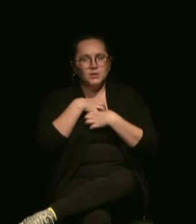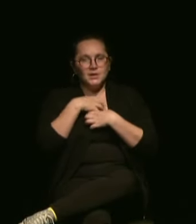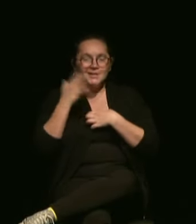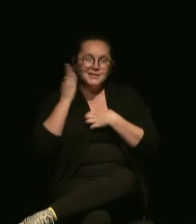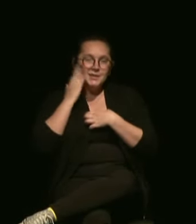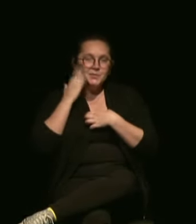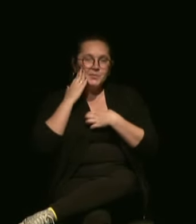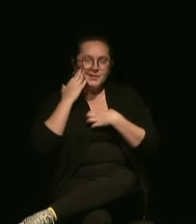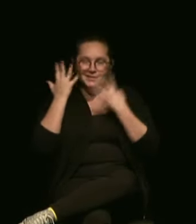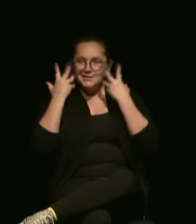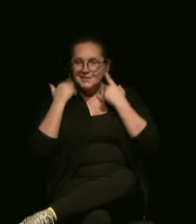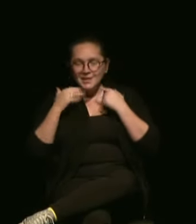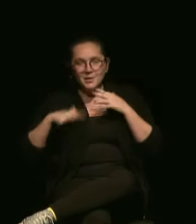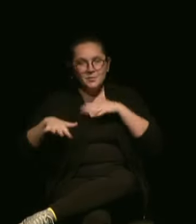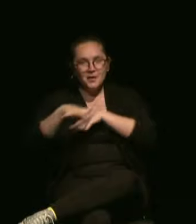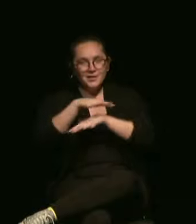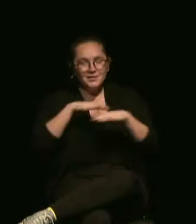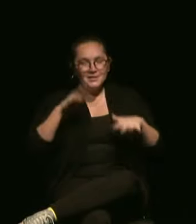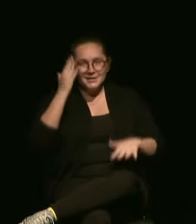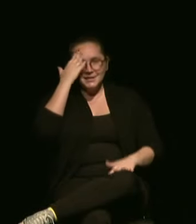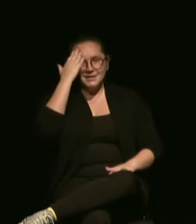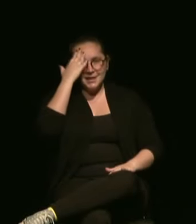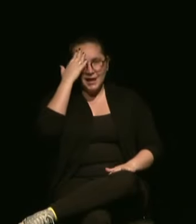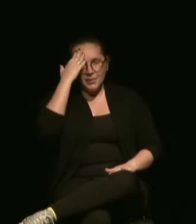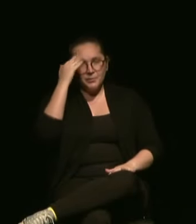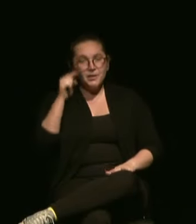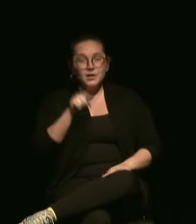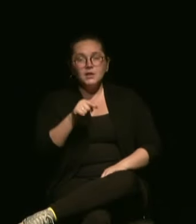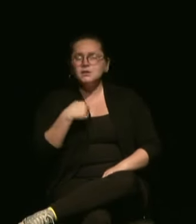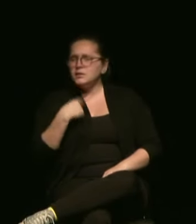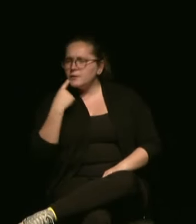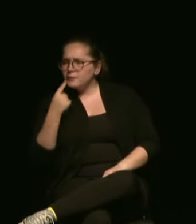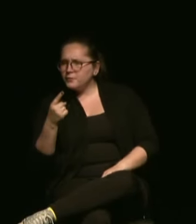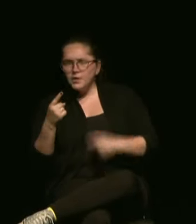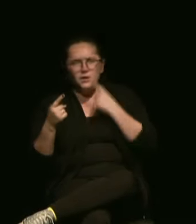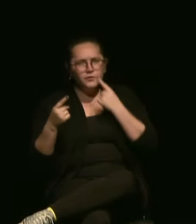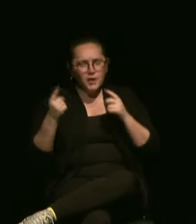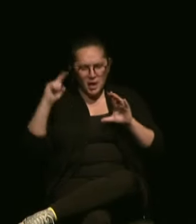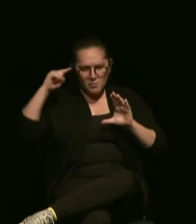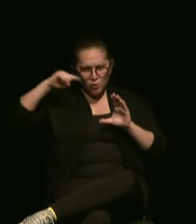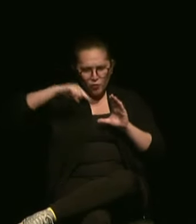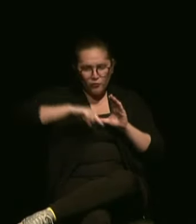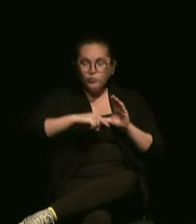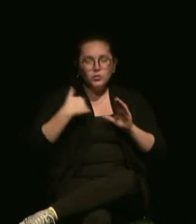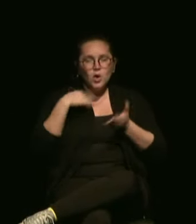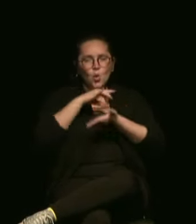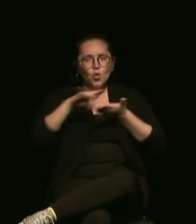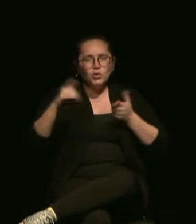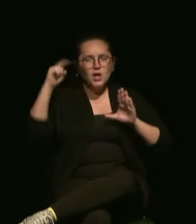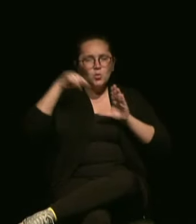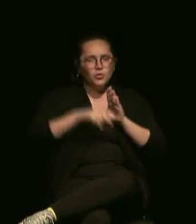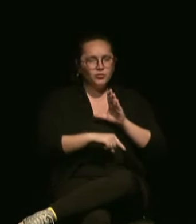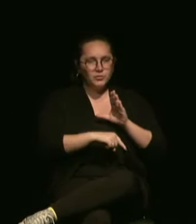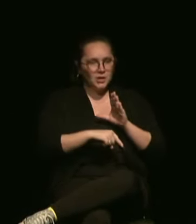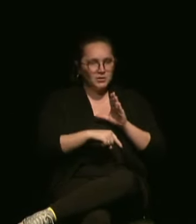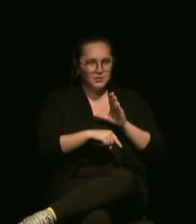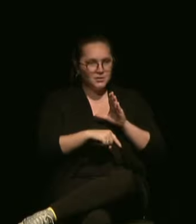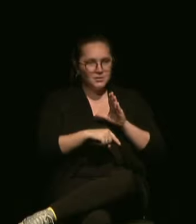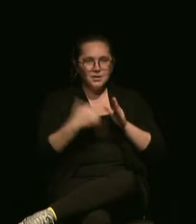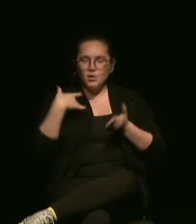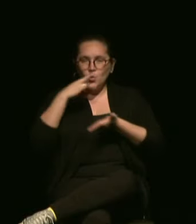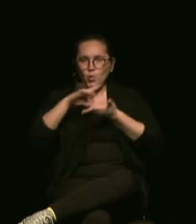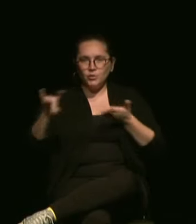alemães, sabe, essa coisa. Isso é superficial, isso é profundo, odeio a profundidade. Gosto do lixo, mas não da